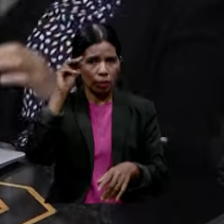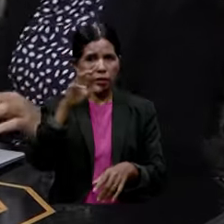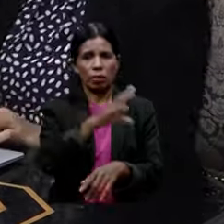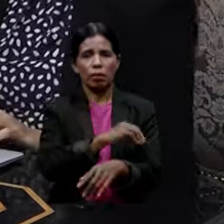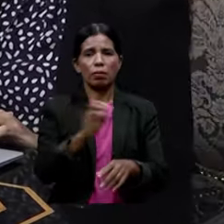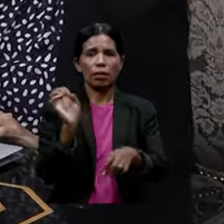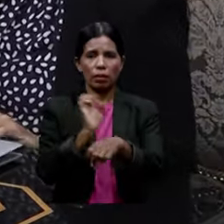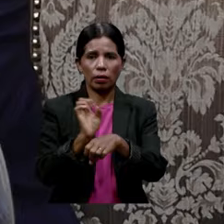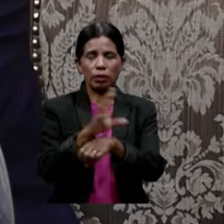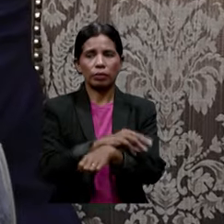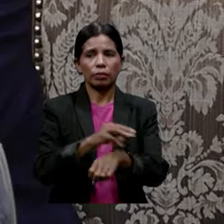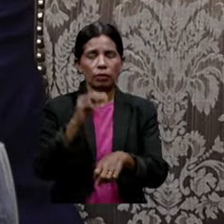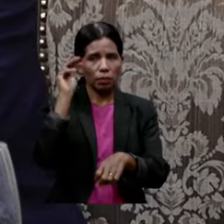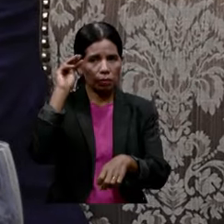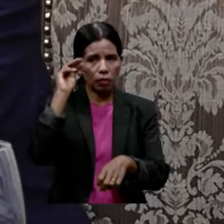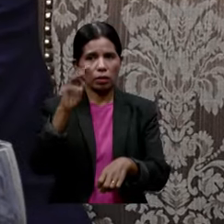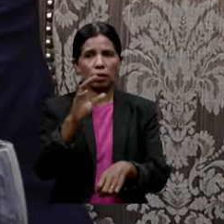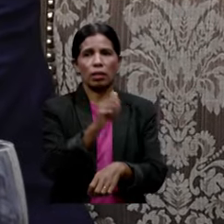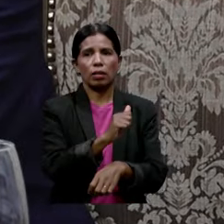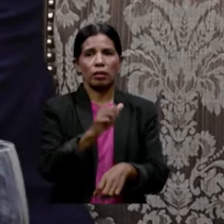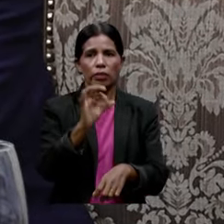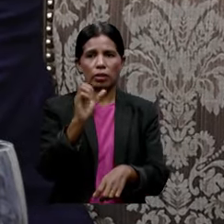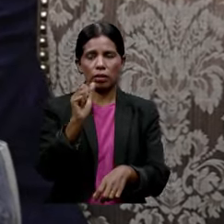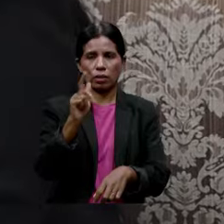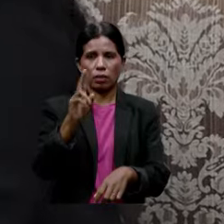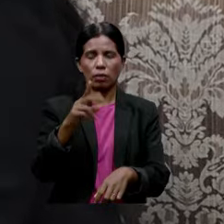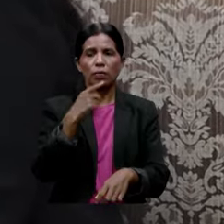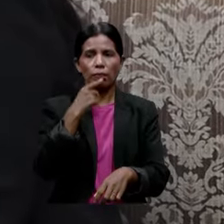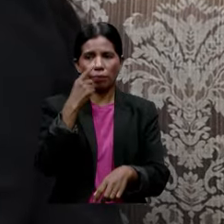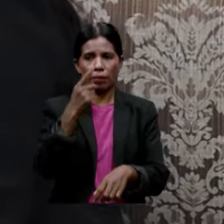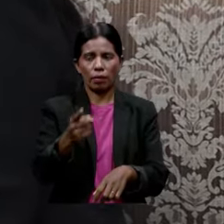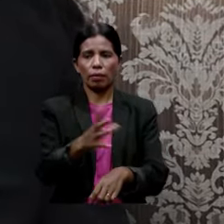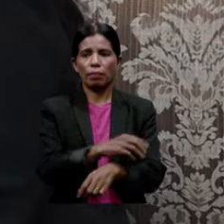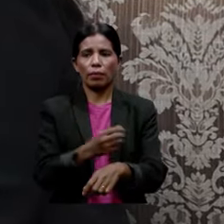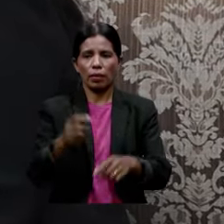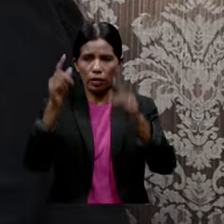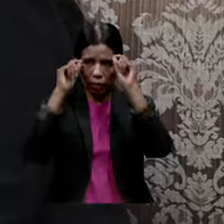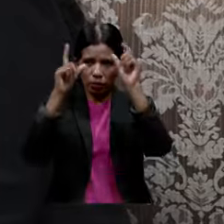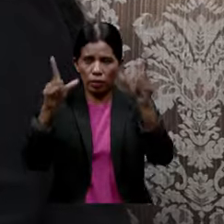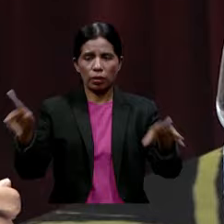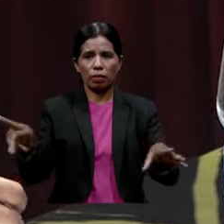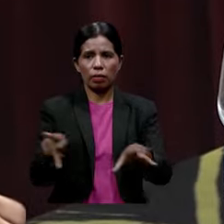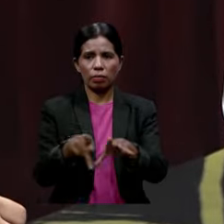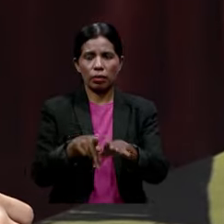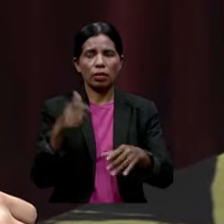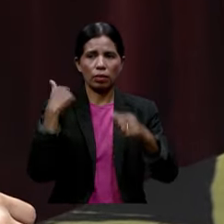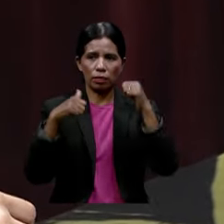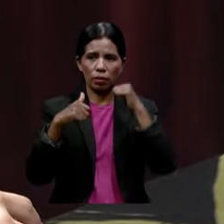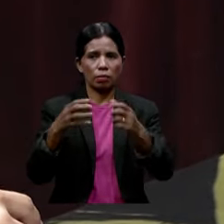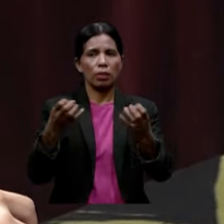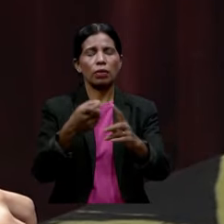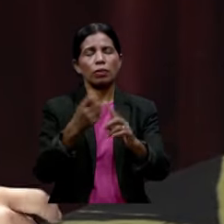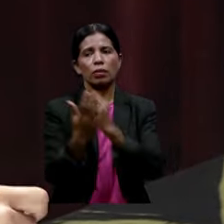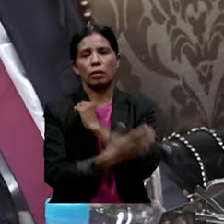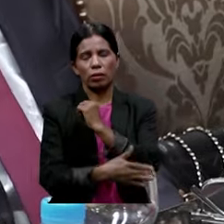Assunto Econômico, no Ministro do Turismo no Ambiente, Francisco Calboa de Laihateren, durante né, Timor-Leste nos participa em atividade para a